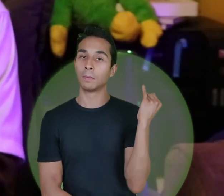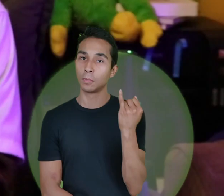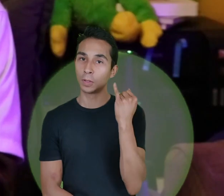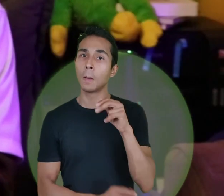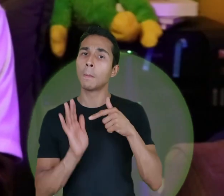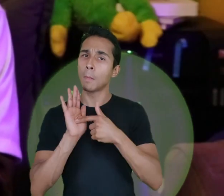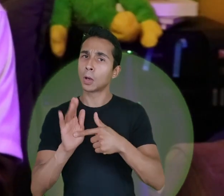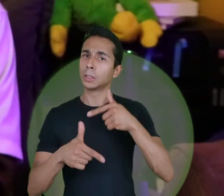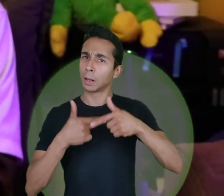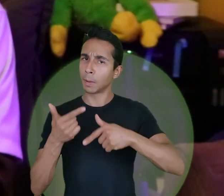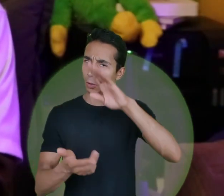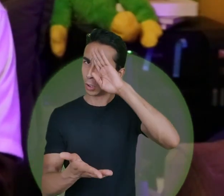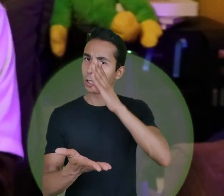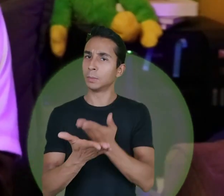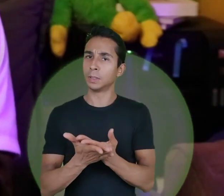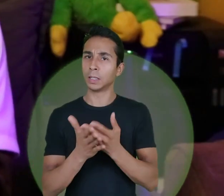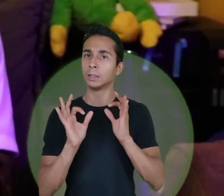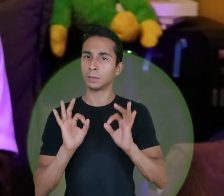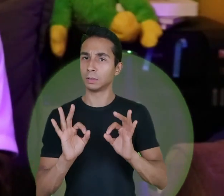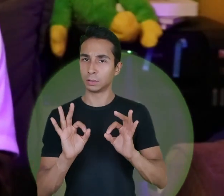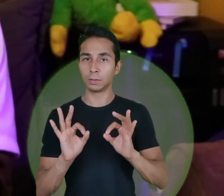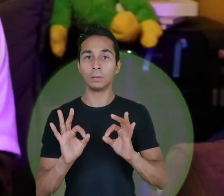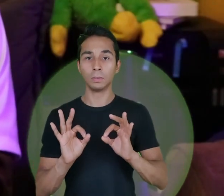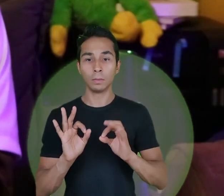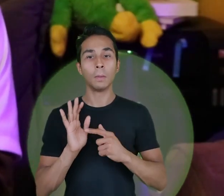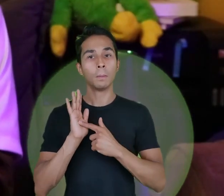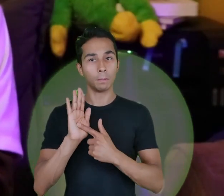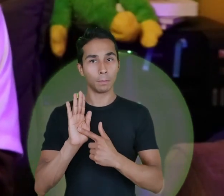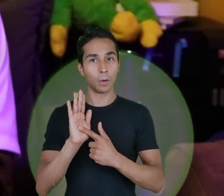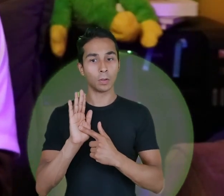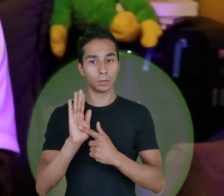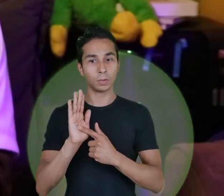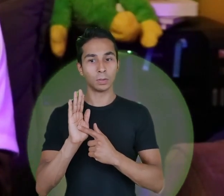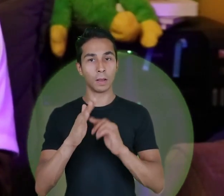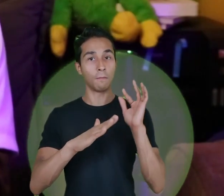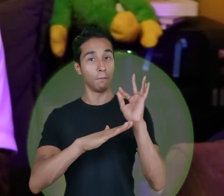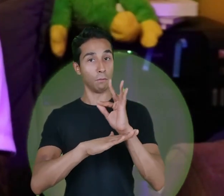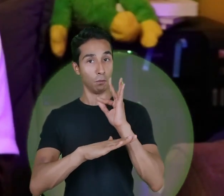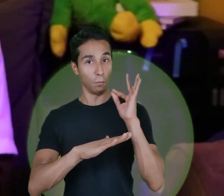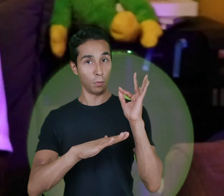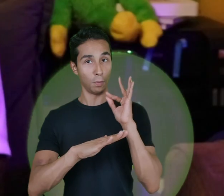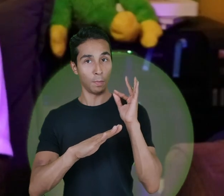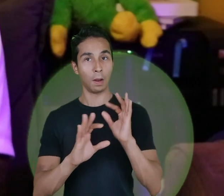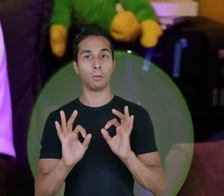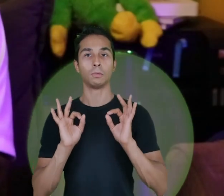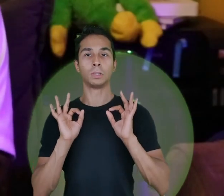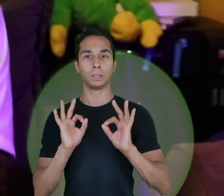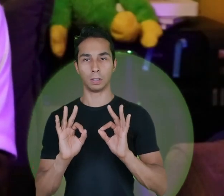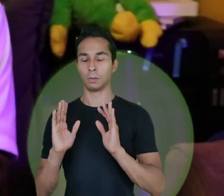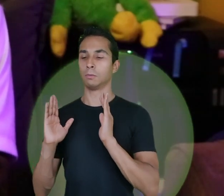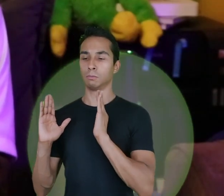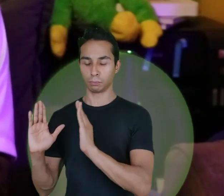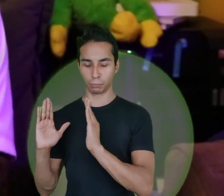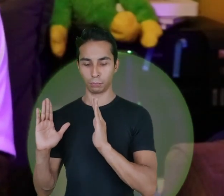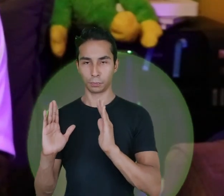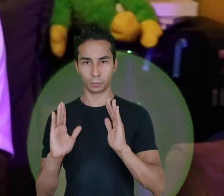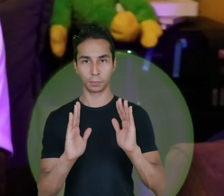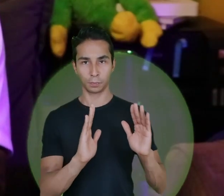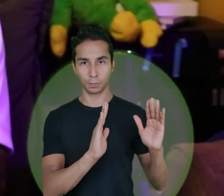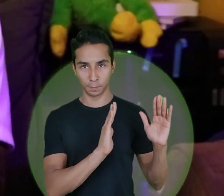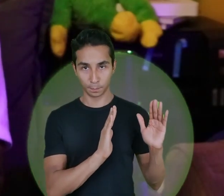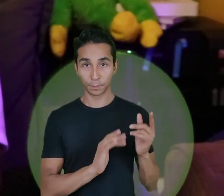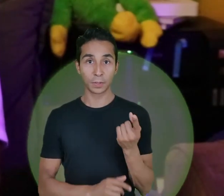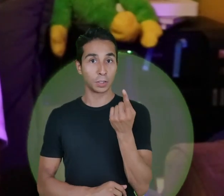ao nosso próprio trabalho, né, na produção cultural, para mostrar que tipo, tem que ser tudo muito certinho, tem que ser feito prestação de